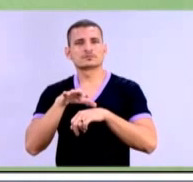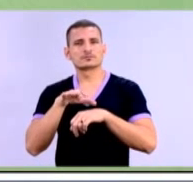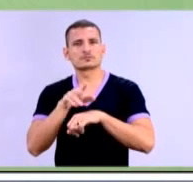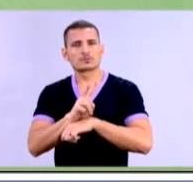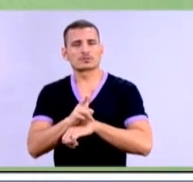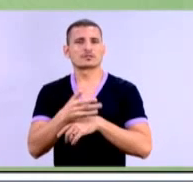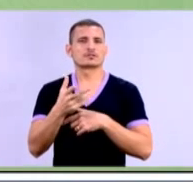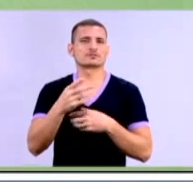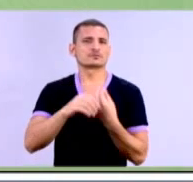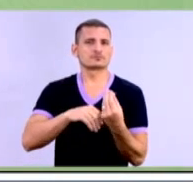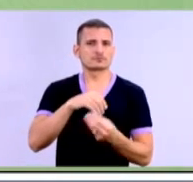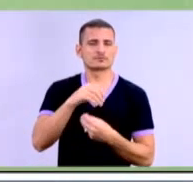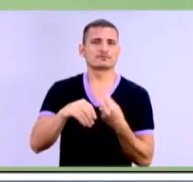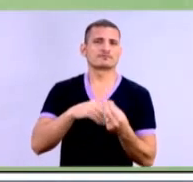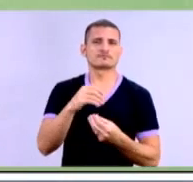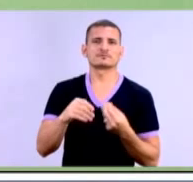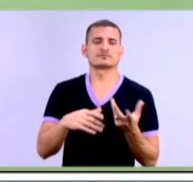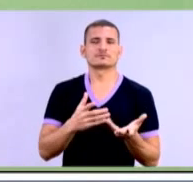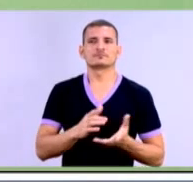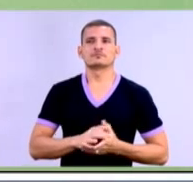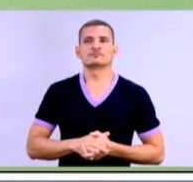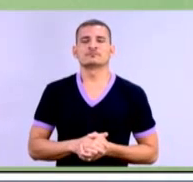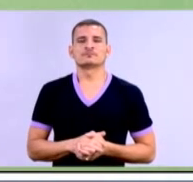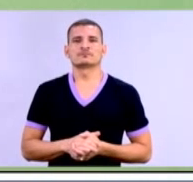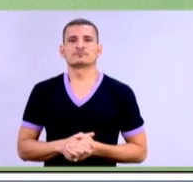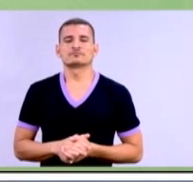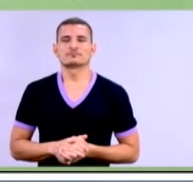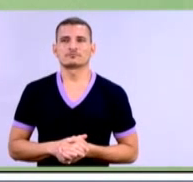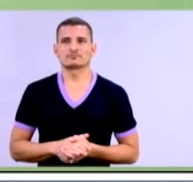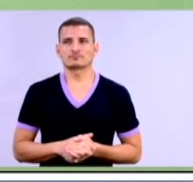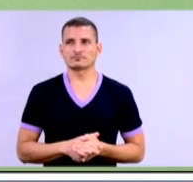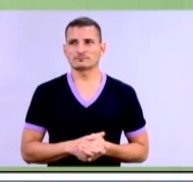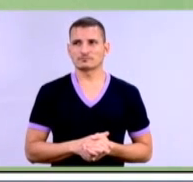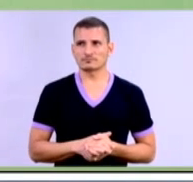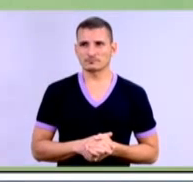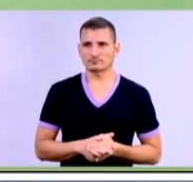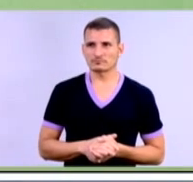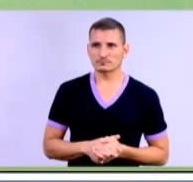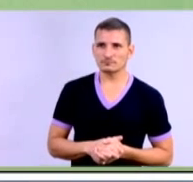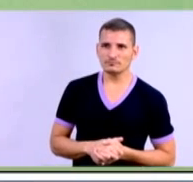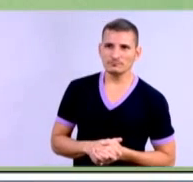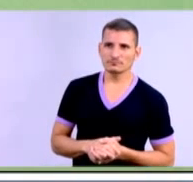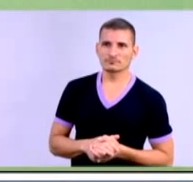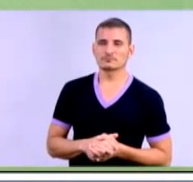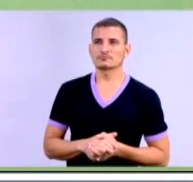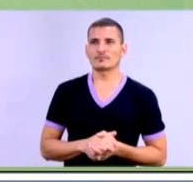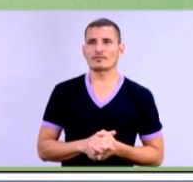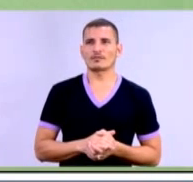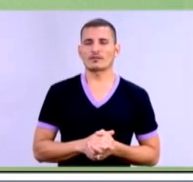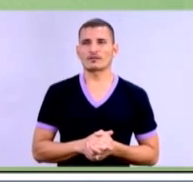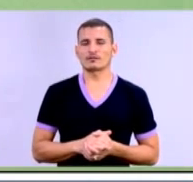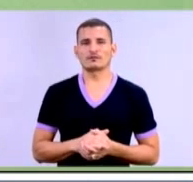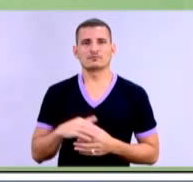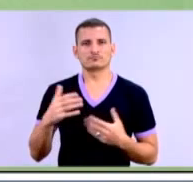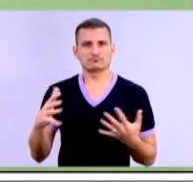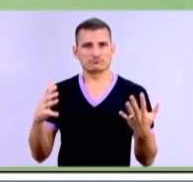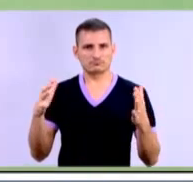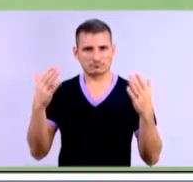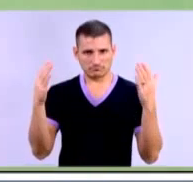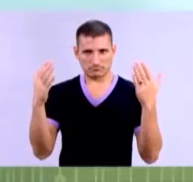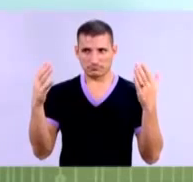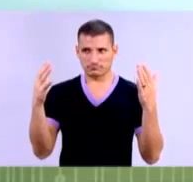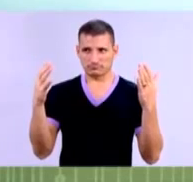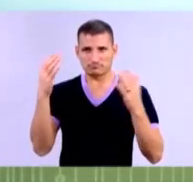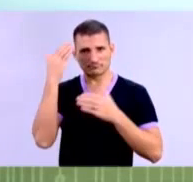em autenticação para se estabelecer essa comunicação, ok? Então, parabéns pela participação, obrigado por